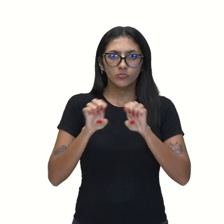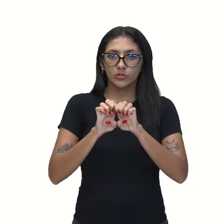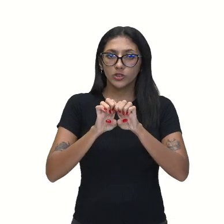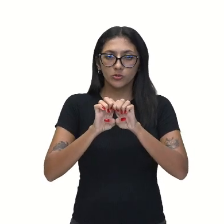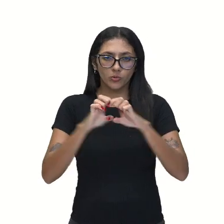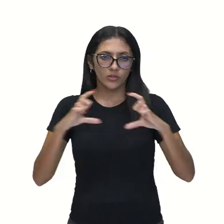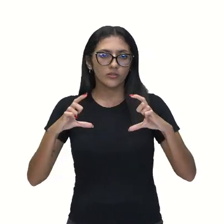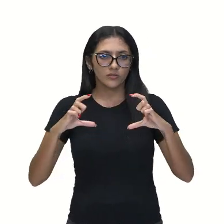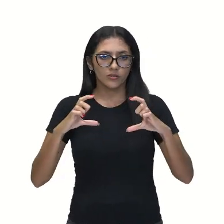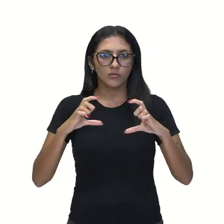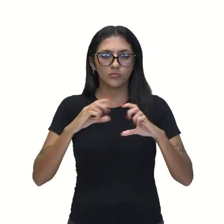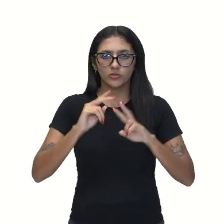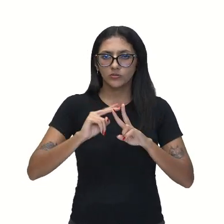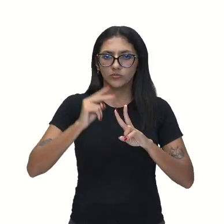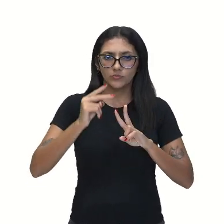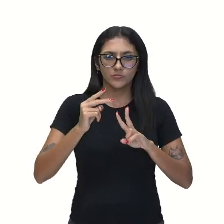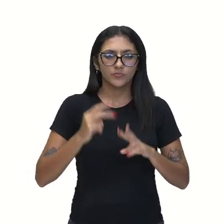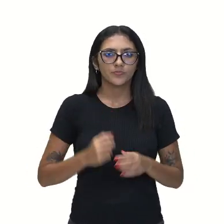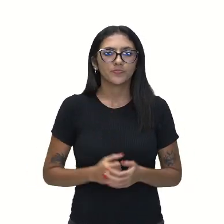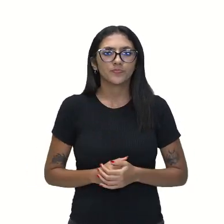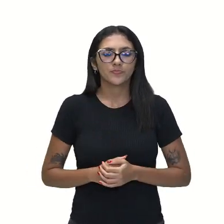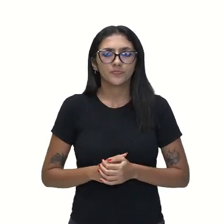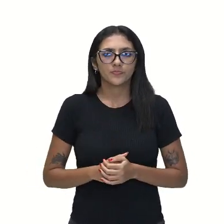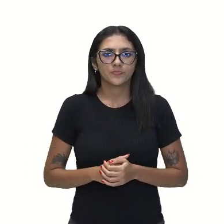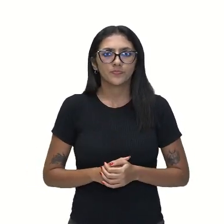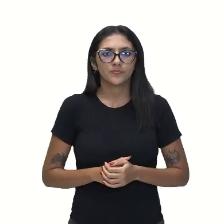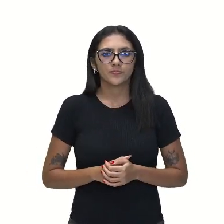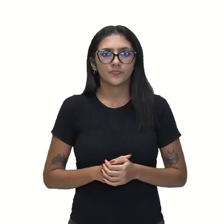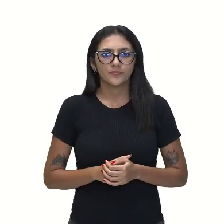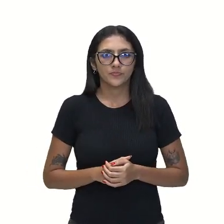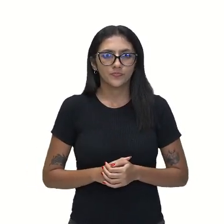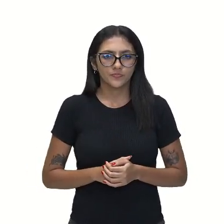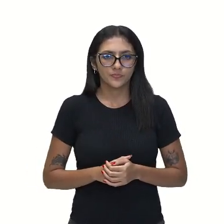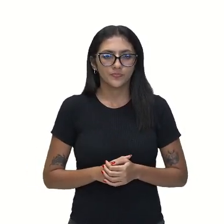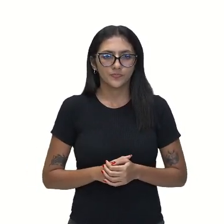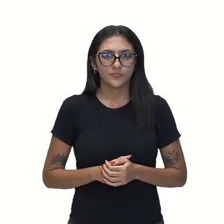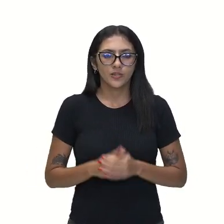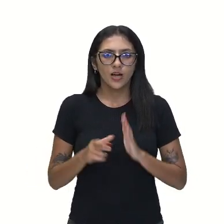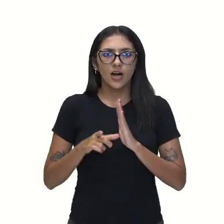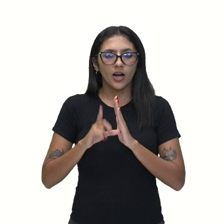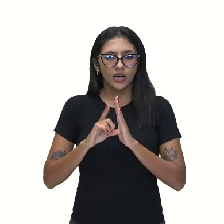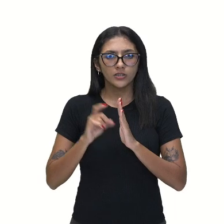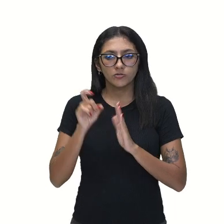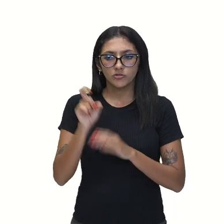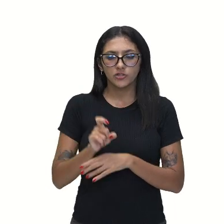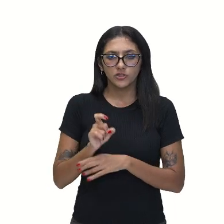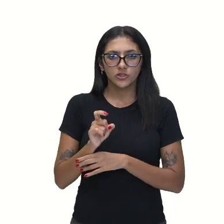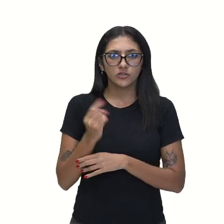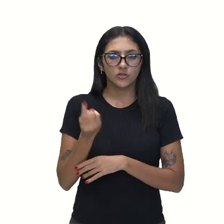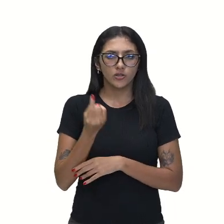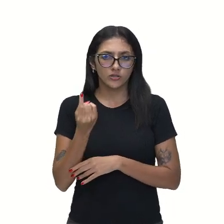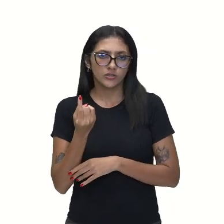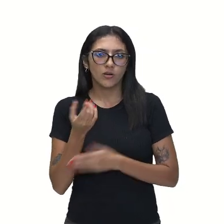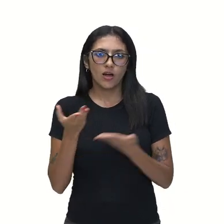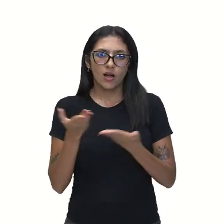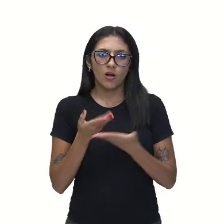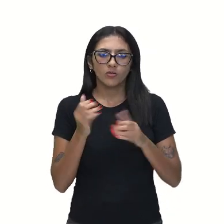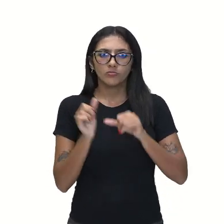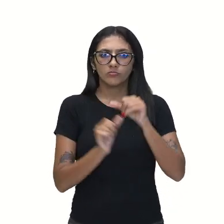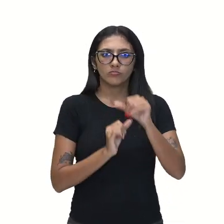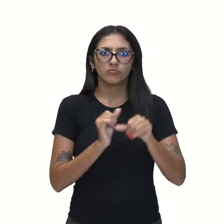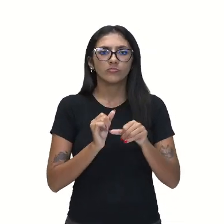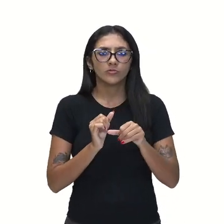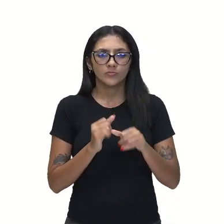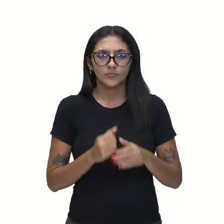equação exponencial. Veja, o que era um logaritmo, né, passou a ser agora